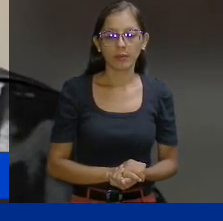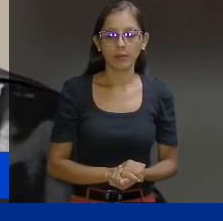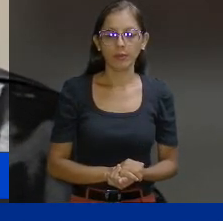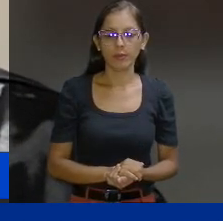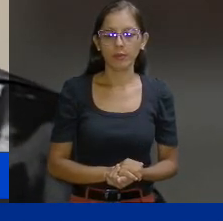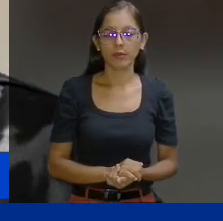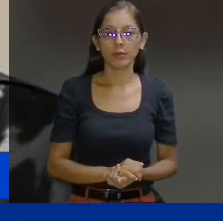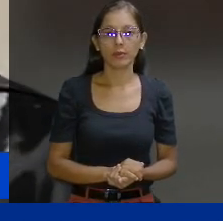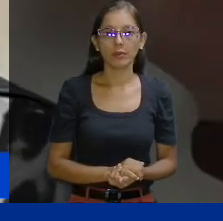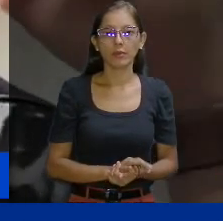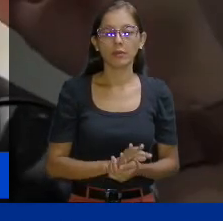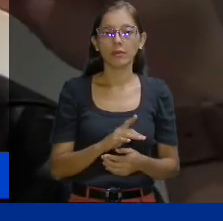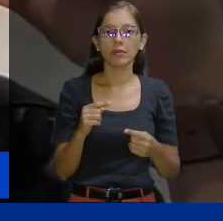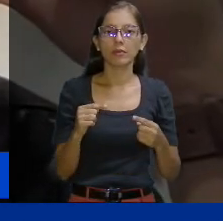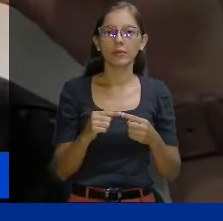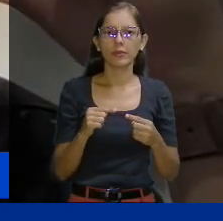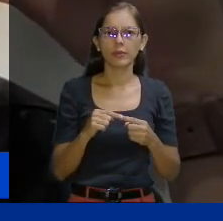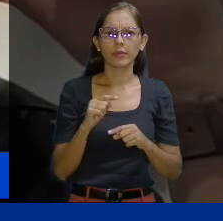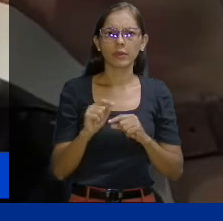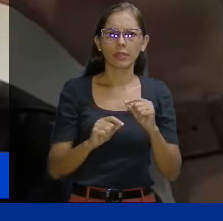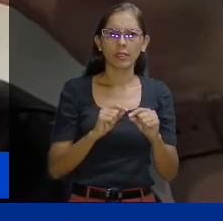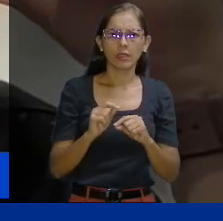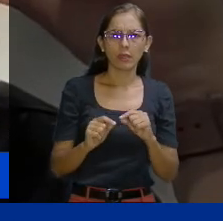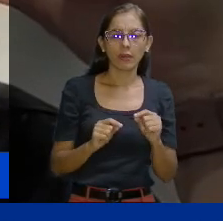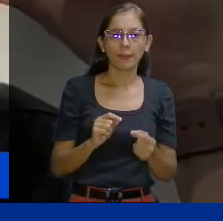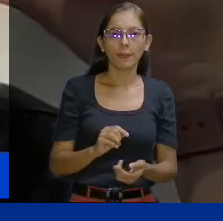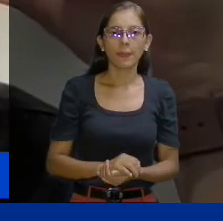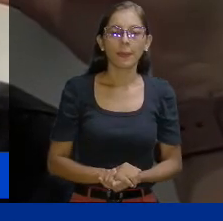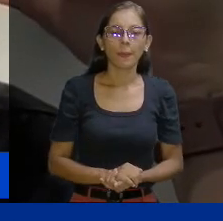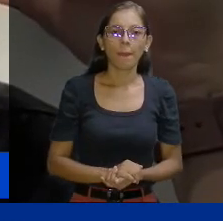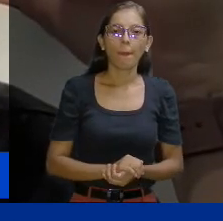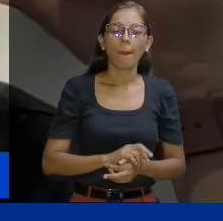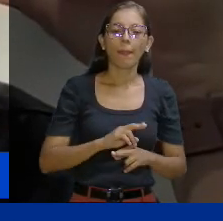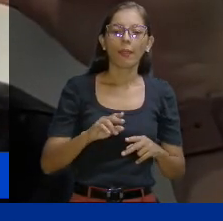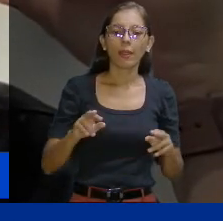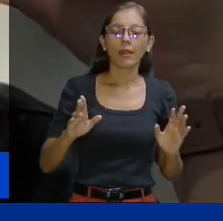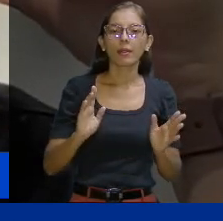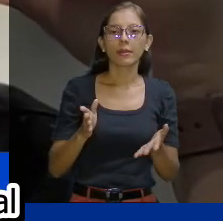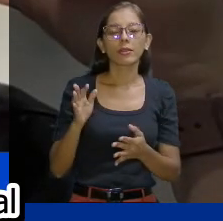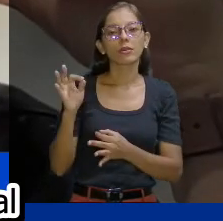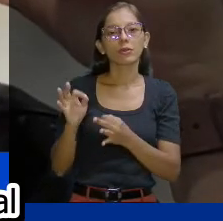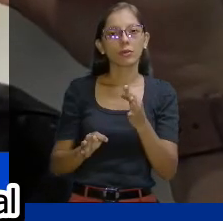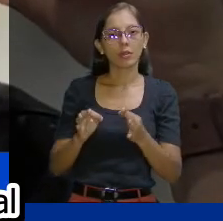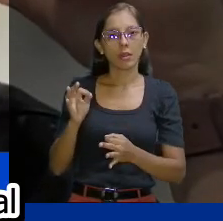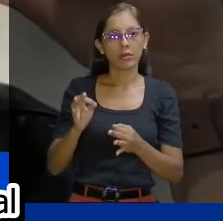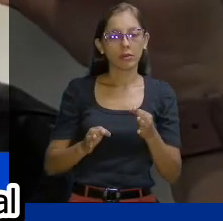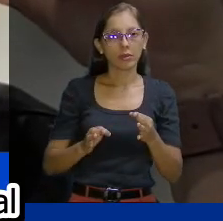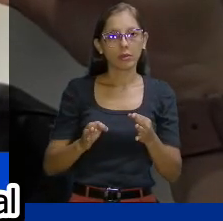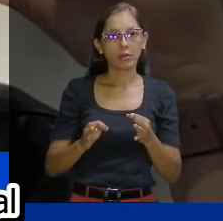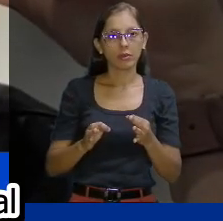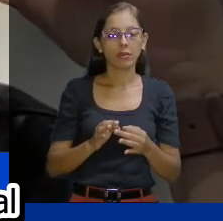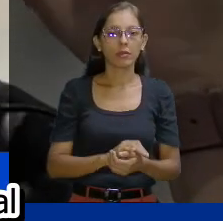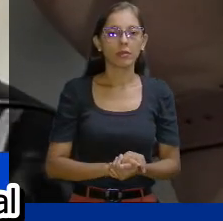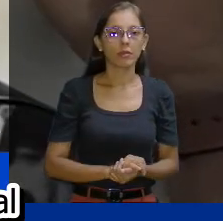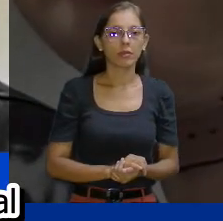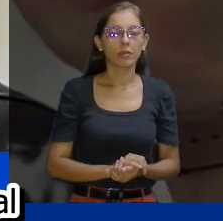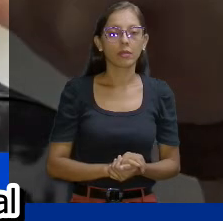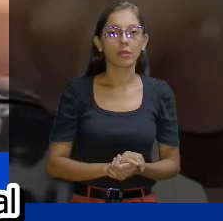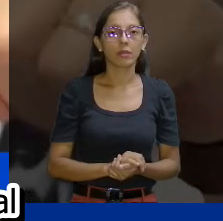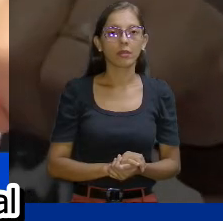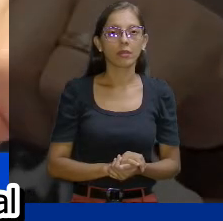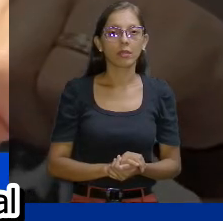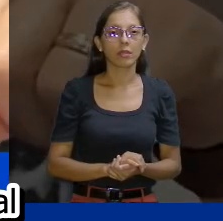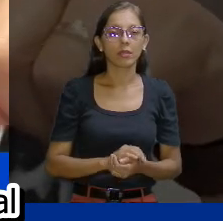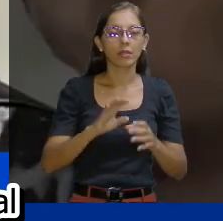colaciono no texto que apresento da proposição, diversos julgados do Tribunal Superior Eleitoral em